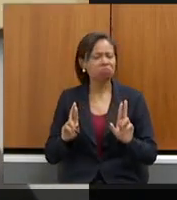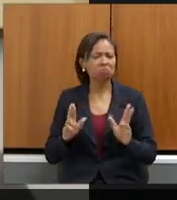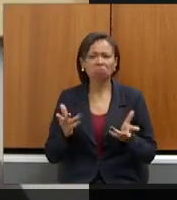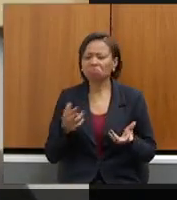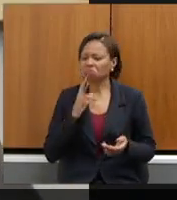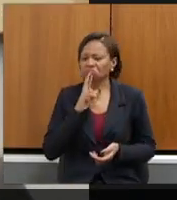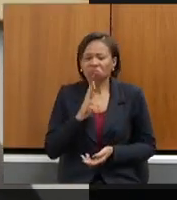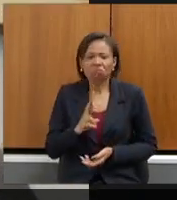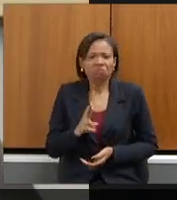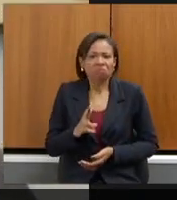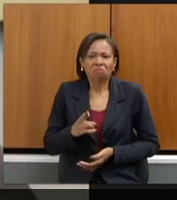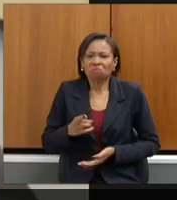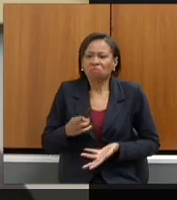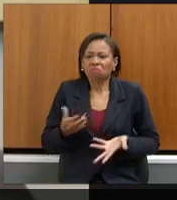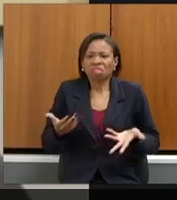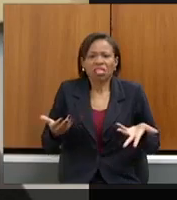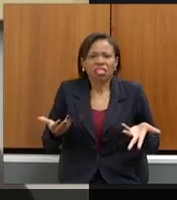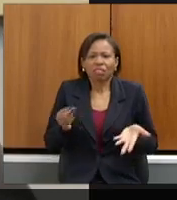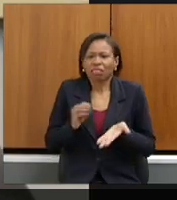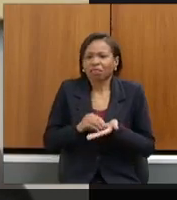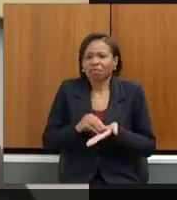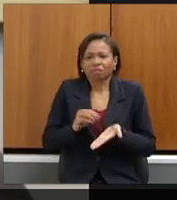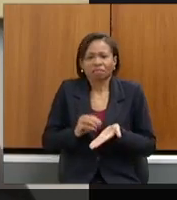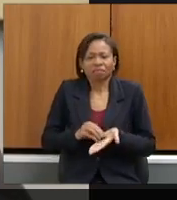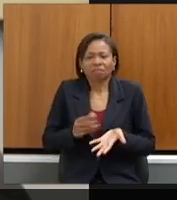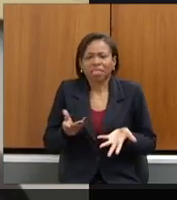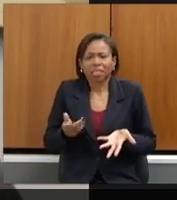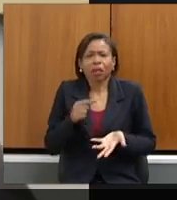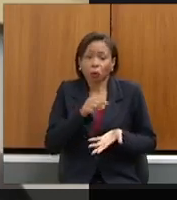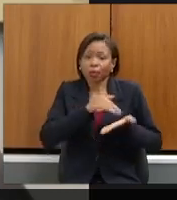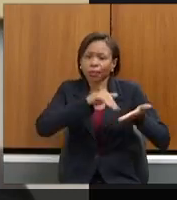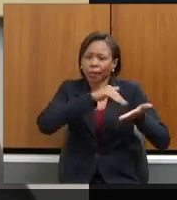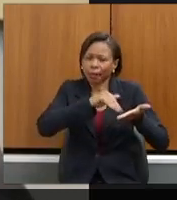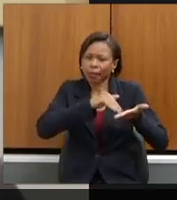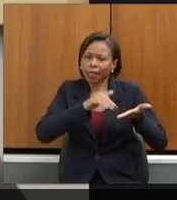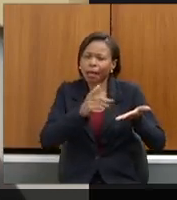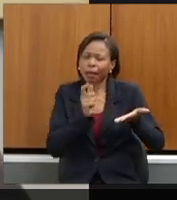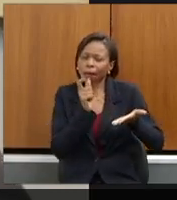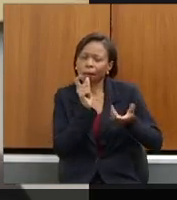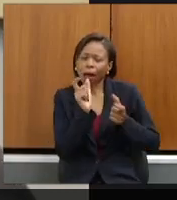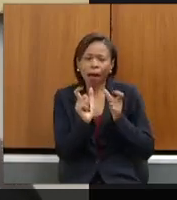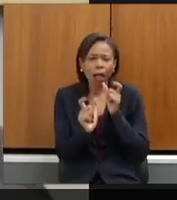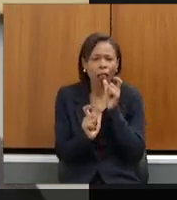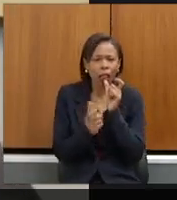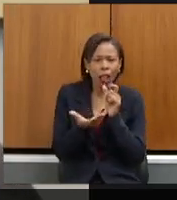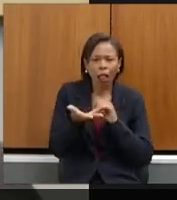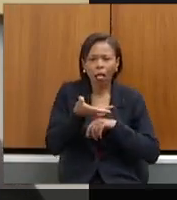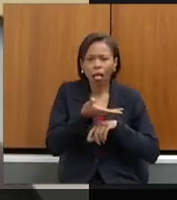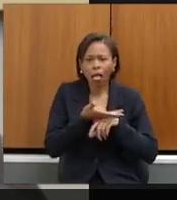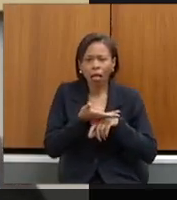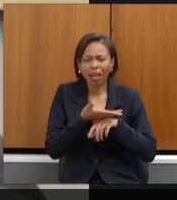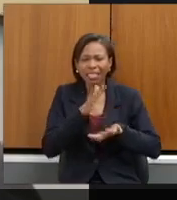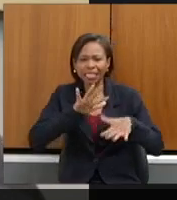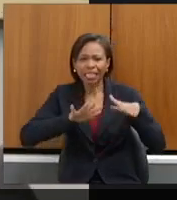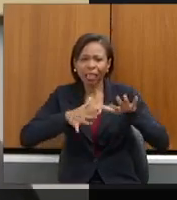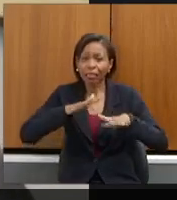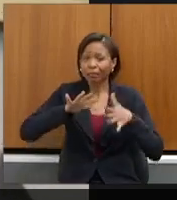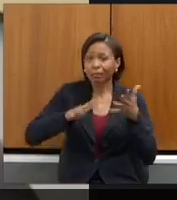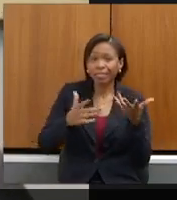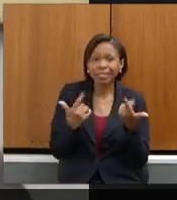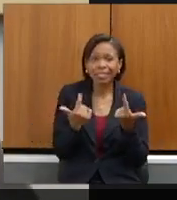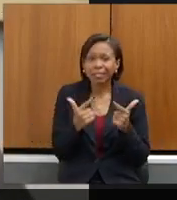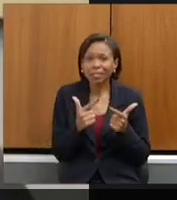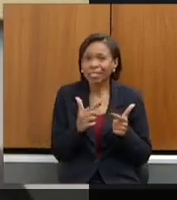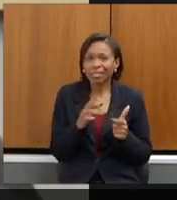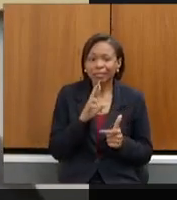é o secretário Realmente é muito habilidoso aí com as palavras e às vezes as respostas às não tem aquele pão